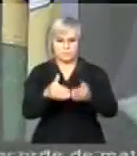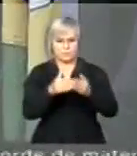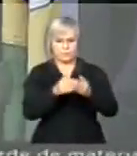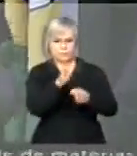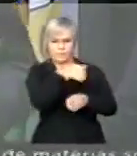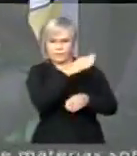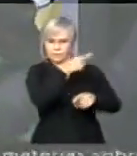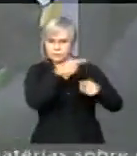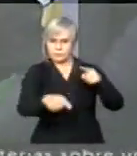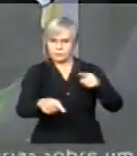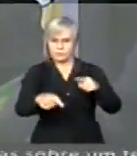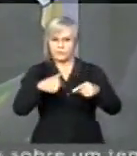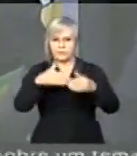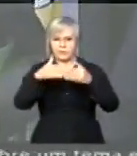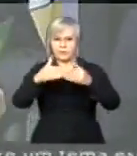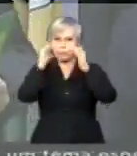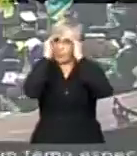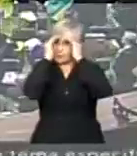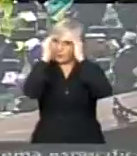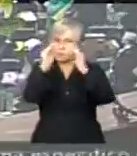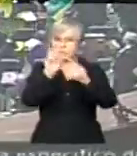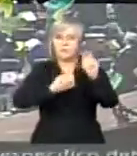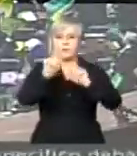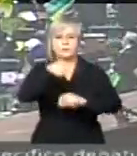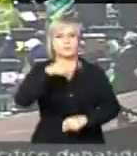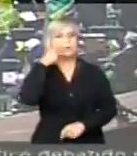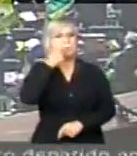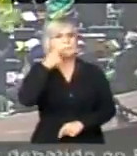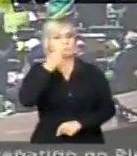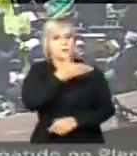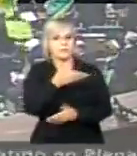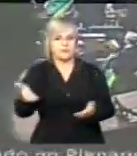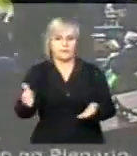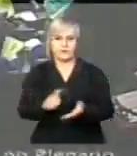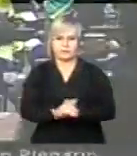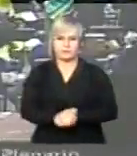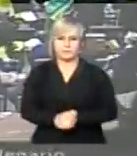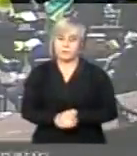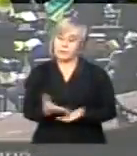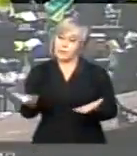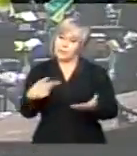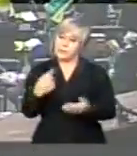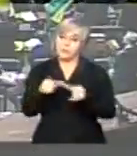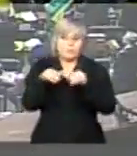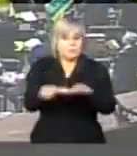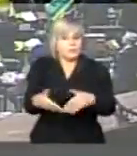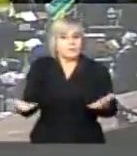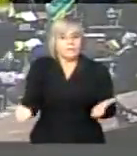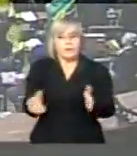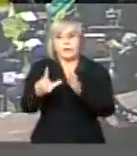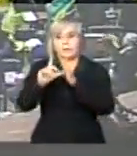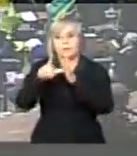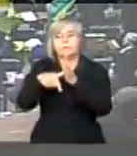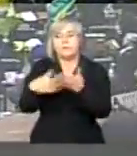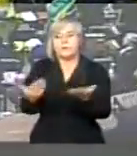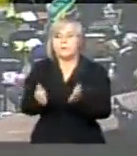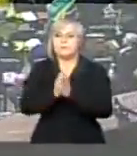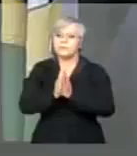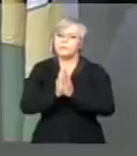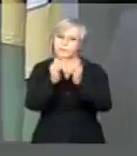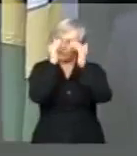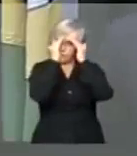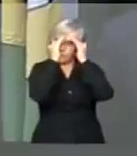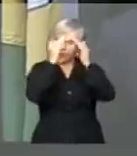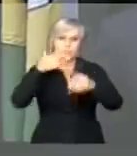conceder. Eu peço respeito ao orador, senão nós vamos ter que ficar prorrogando. Respeito ao